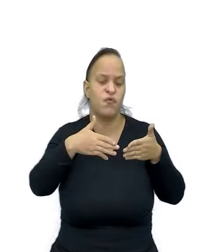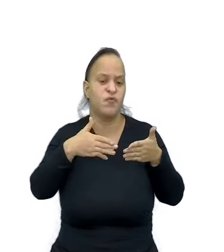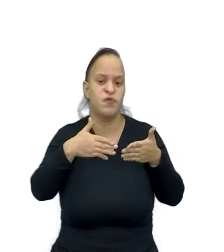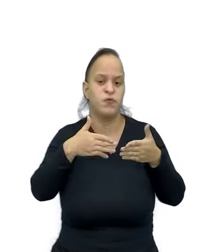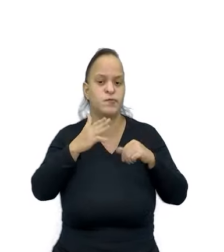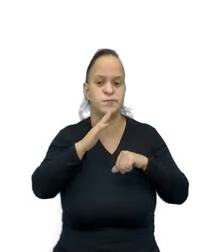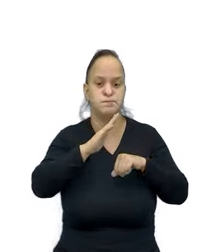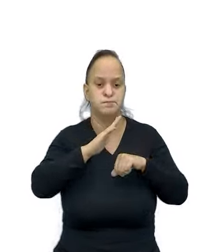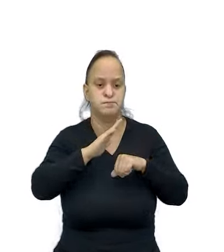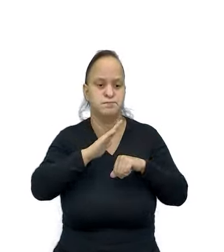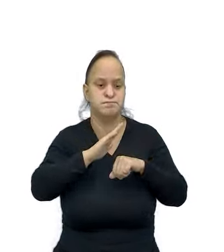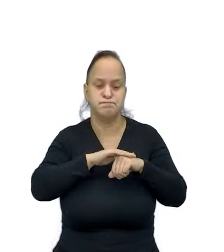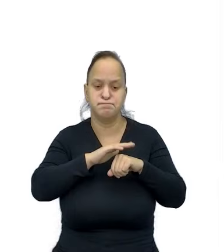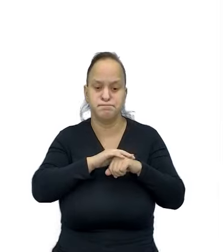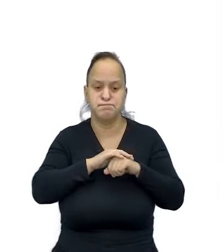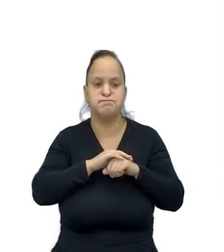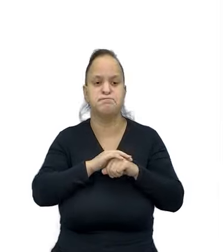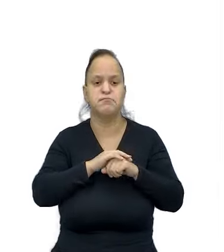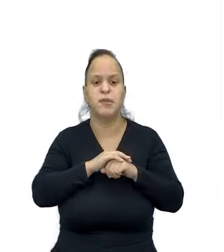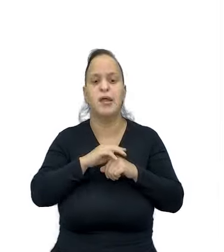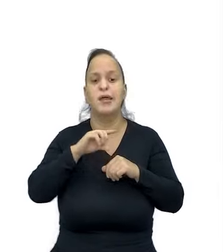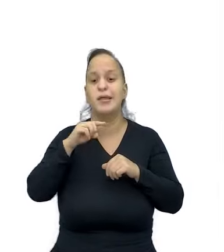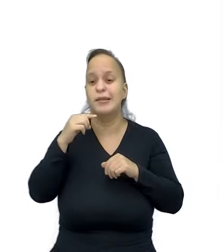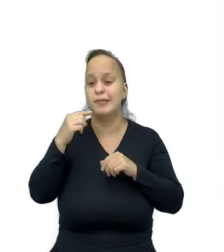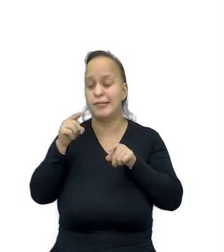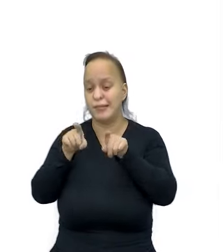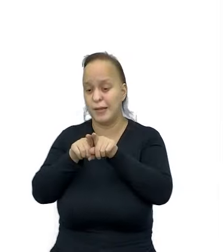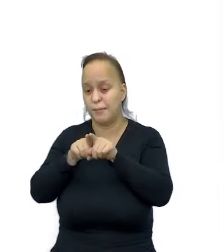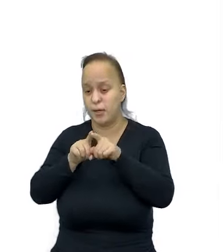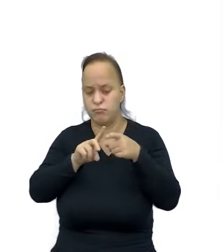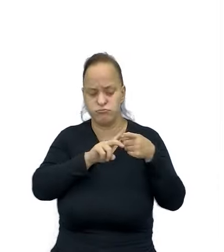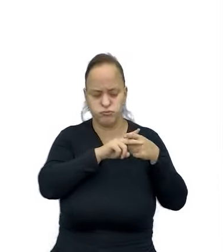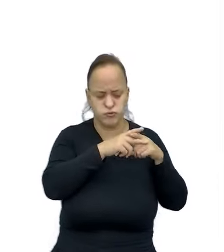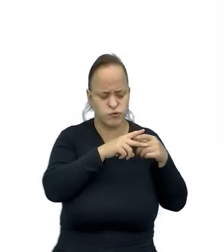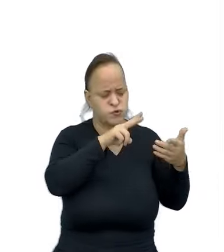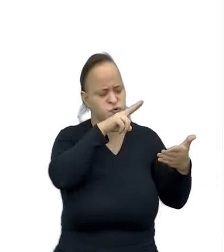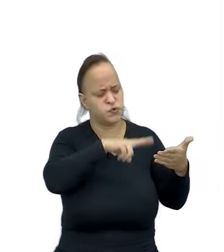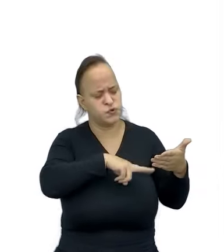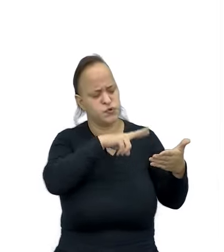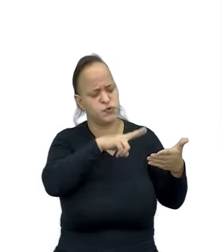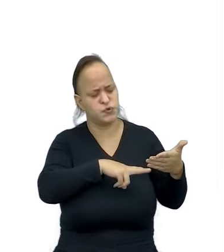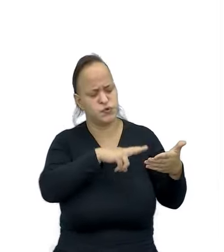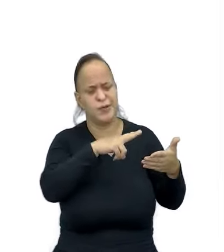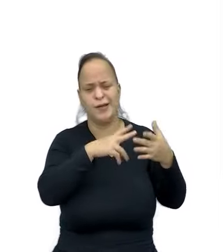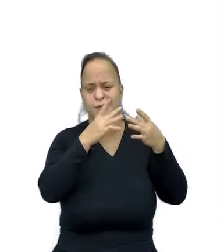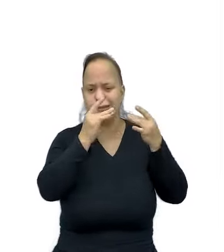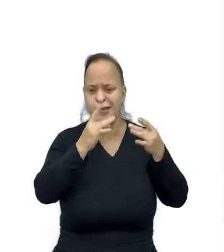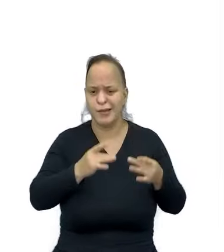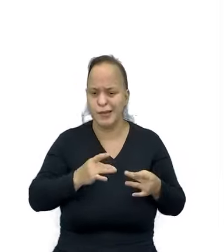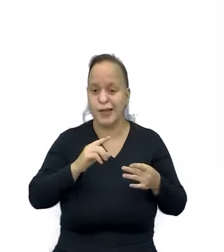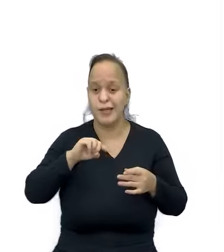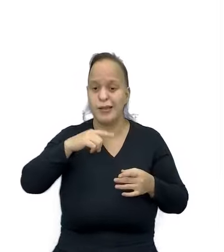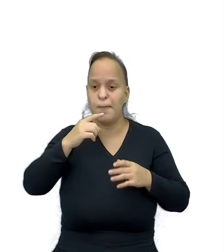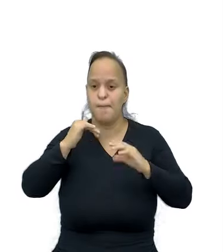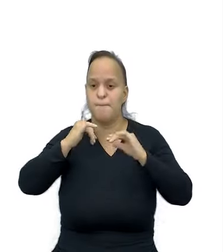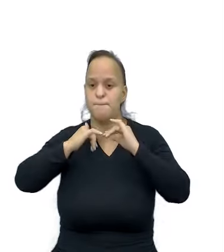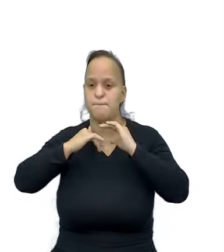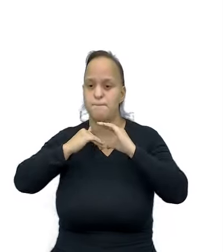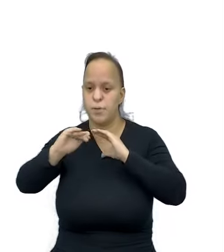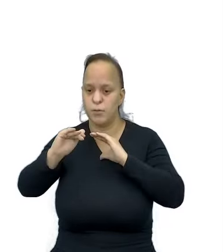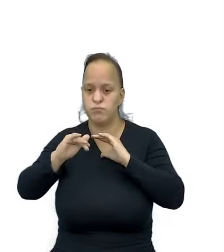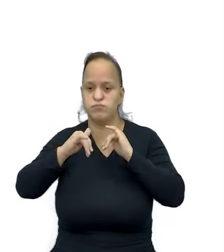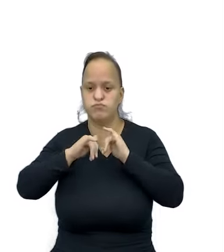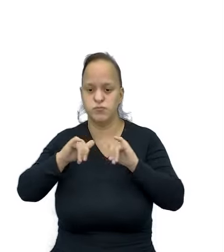Revisar e editar o texto para publicação, levando em consideração aí os meios, né, que ele vai realizar em